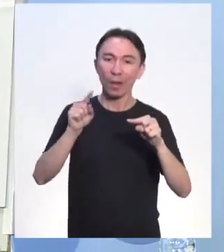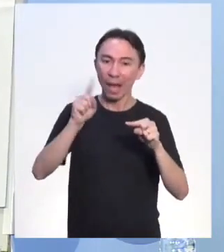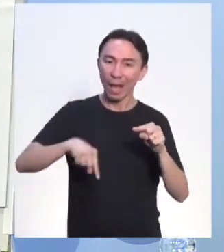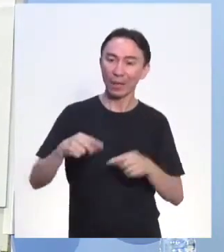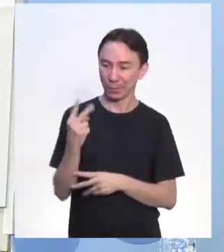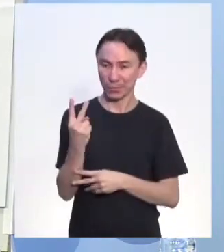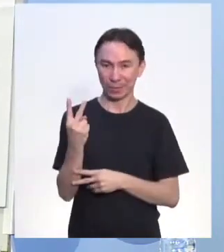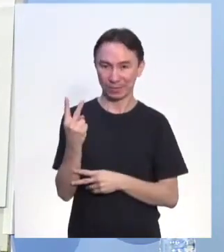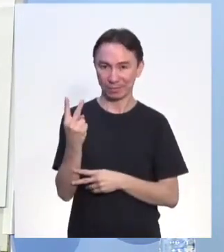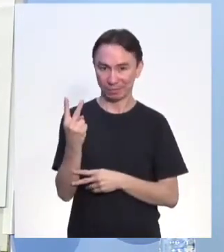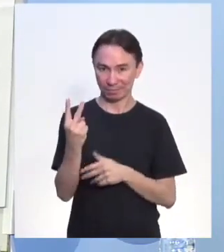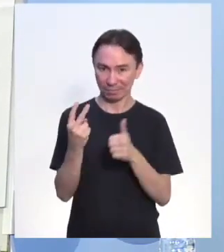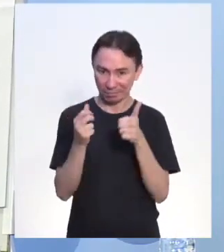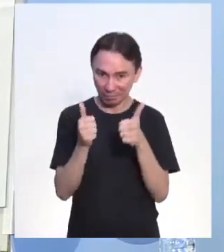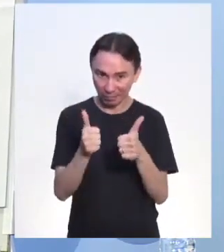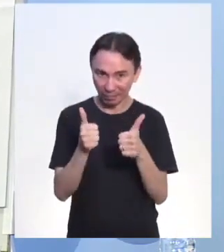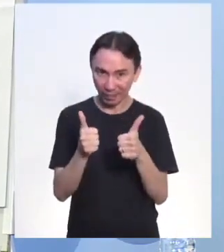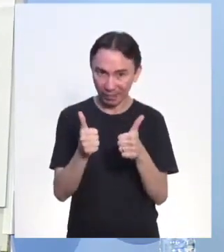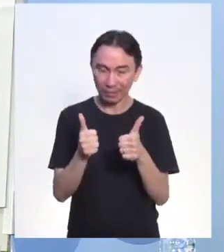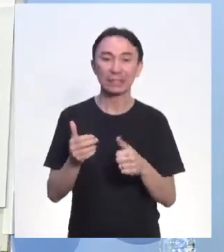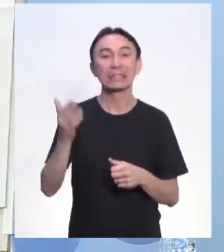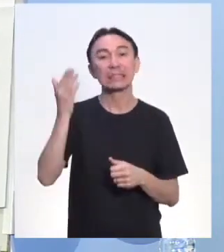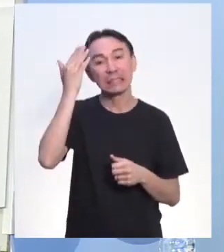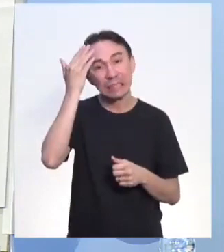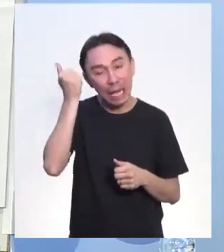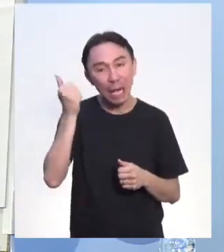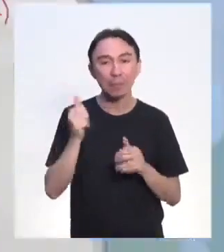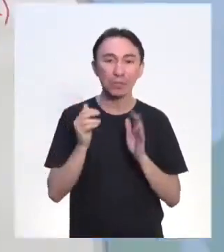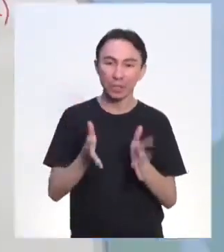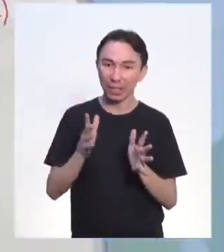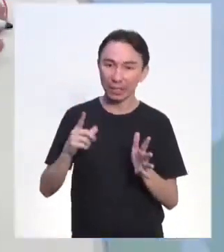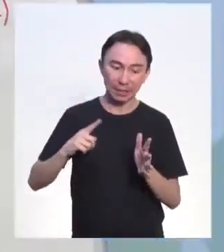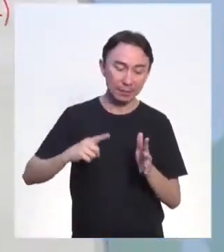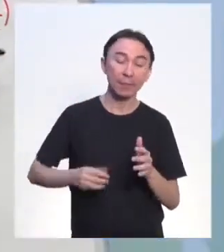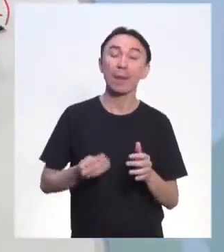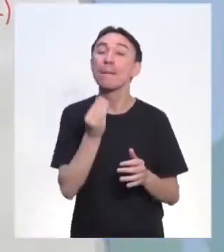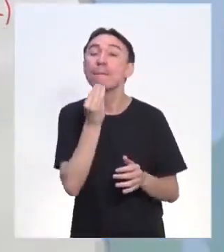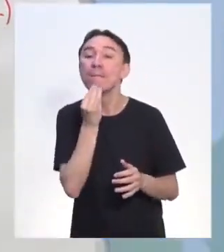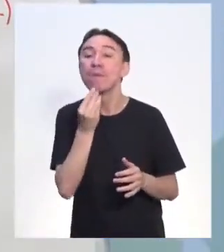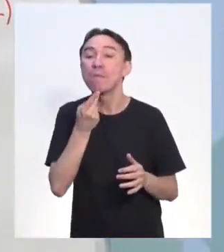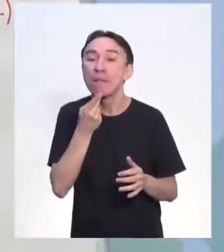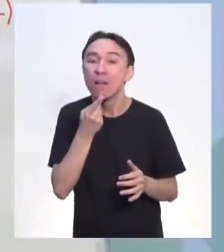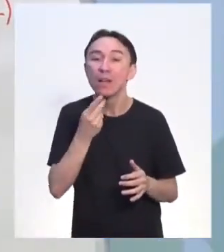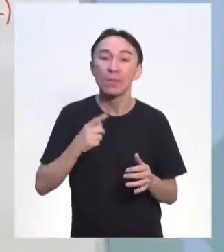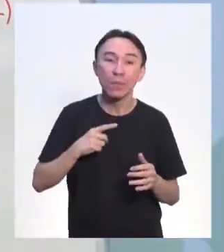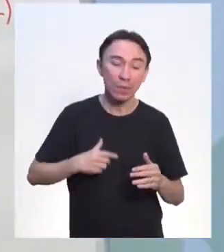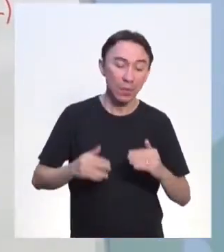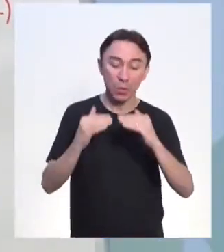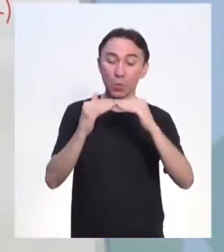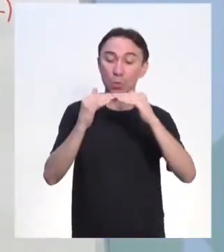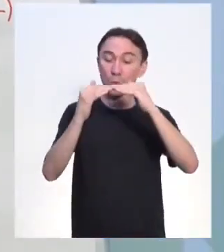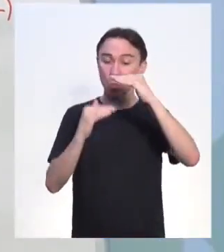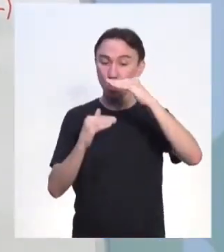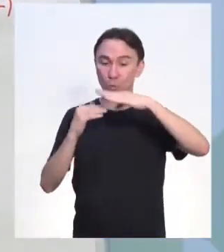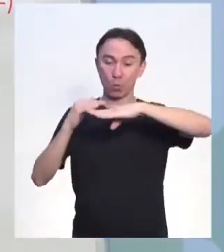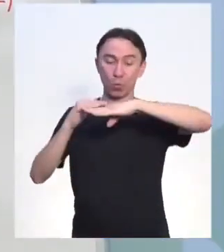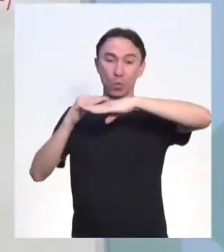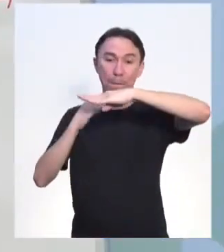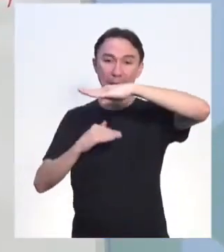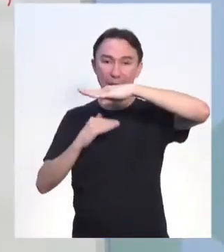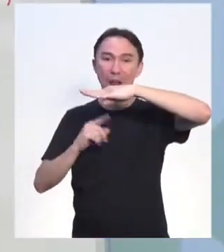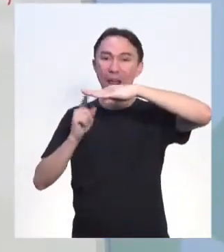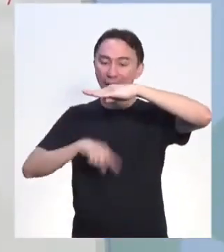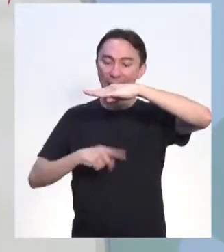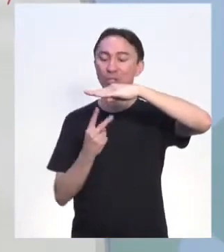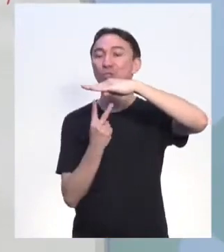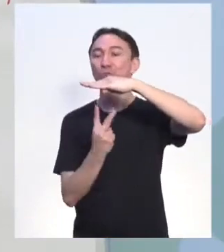aula passada. Sim? Aqui a gente já sabe que na probabilidade, o número de baixo vai ser o número 2. Tá? Porque é a